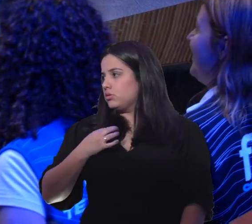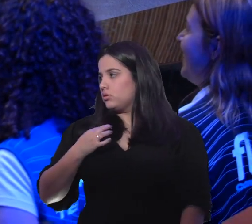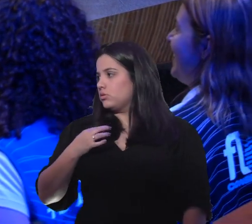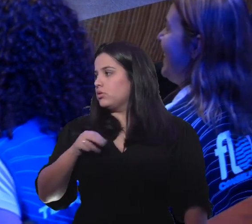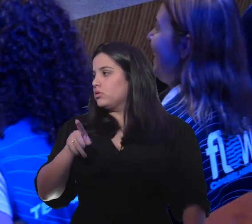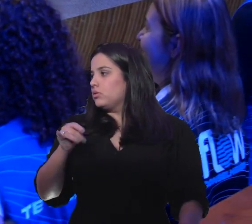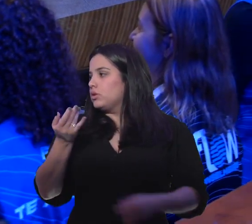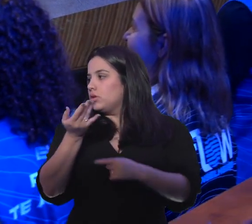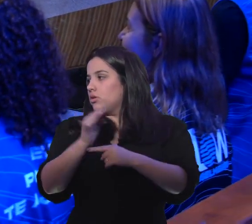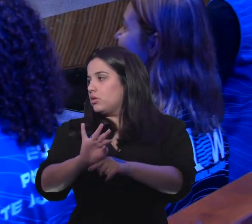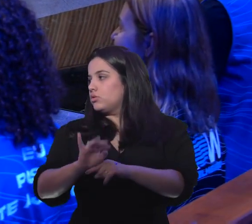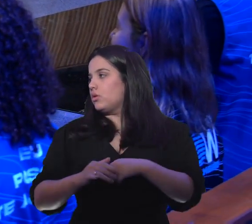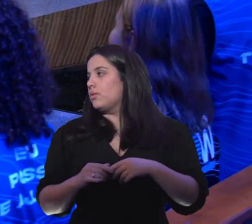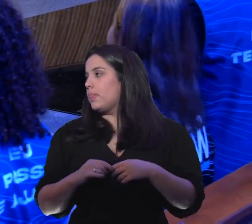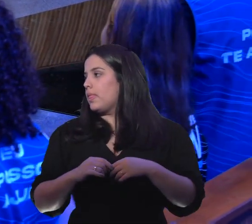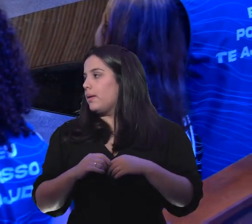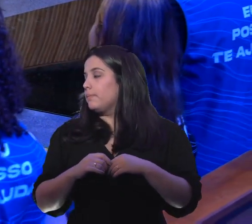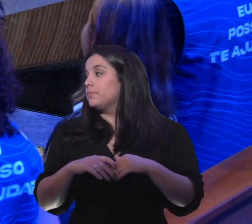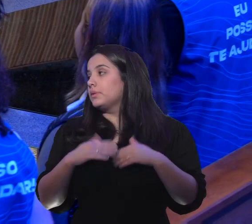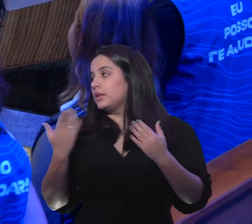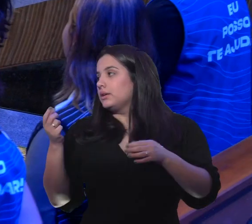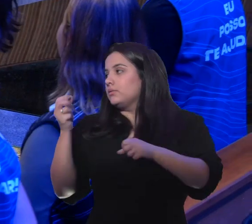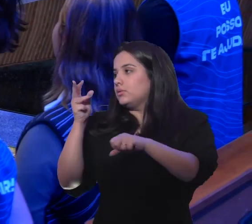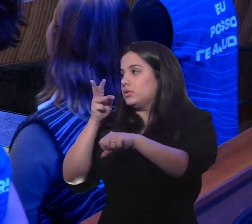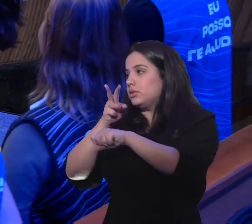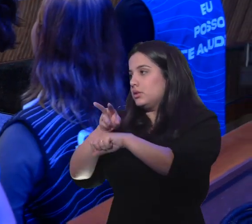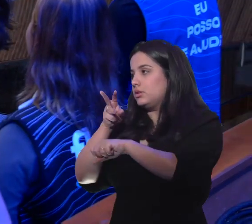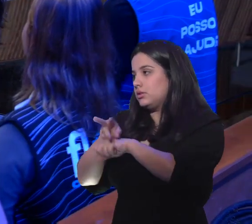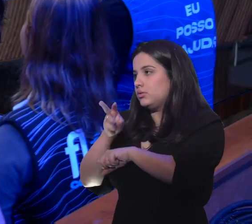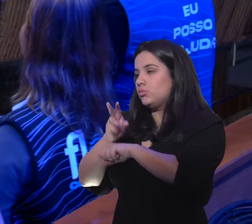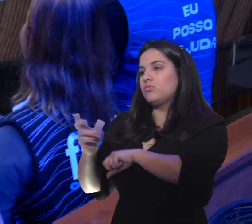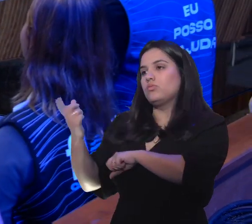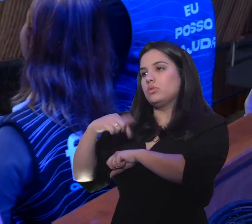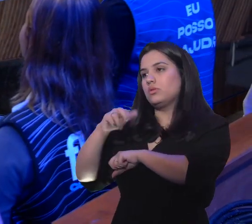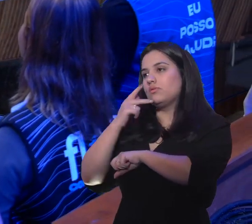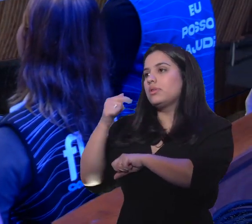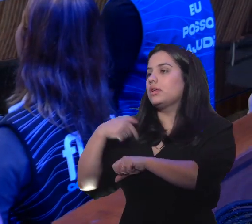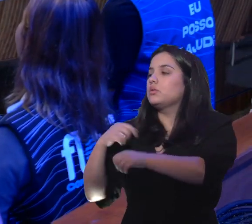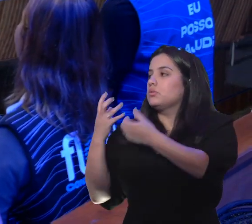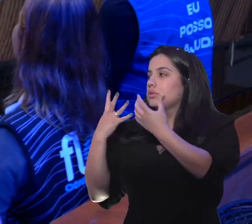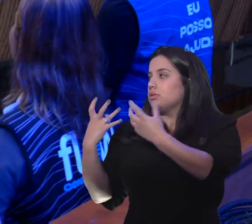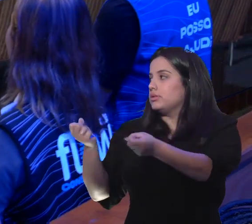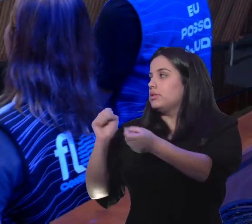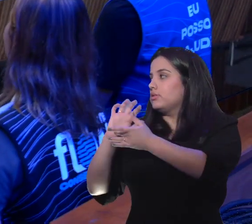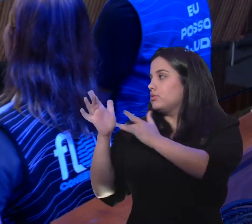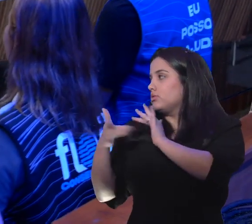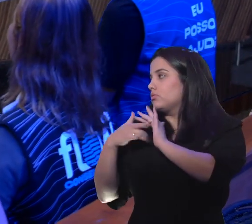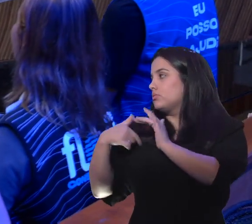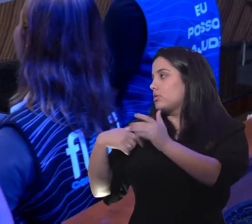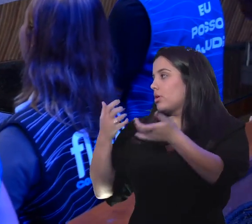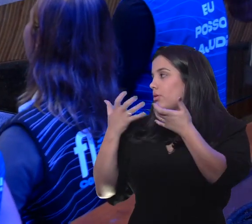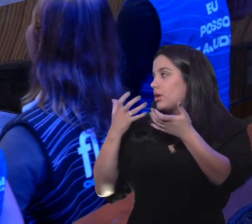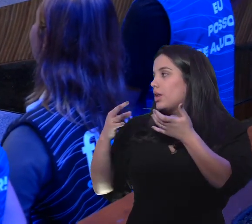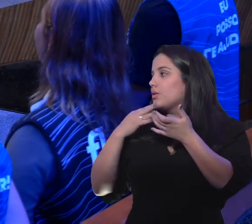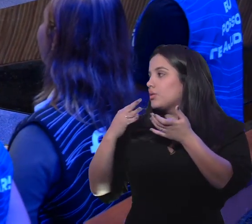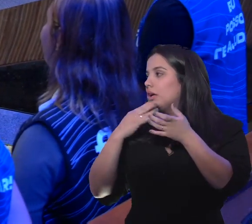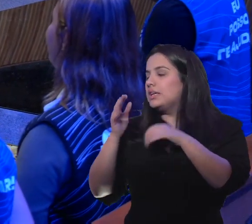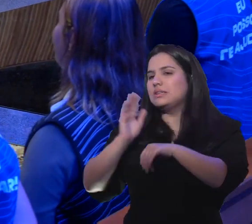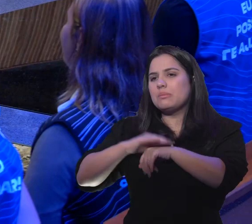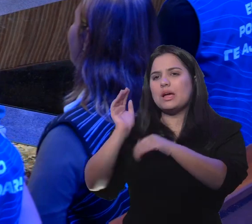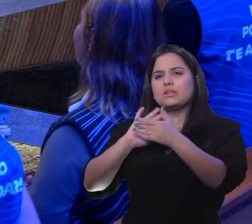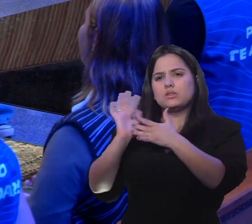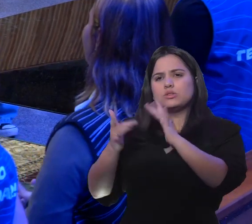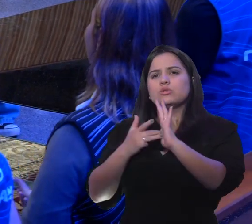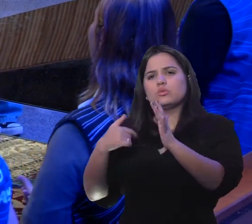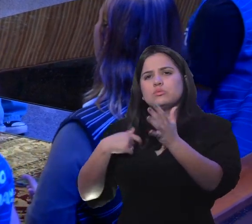grupo. E lá nesse grupo, vocês vão dizer: cara, eu aceitei Jesus e eu quero conhecer mais sobre Jesus, eu quero viver uma